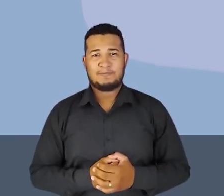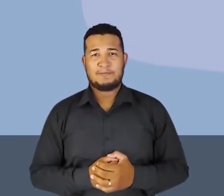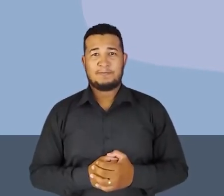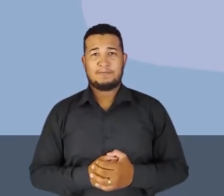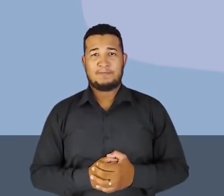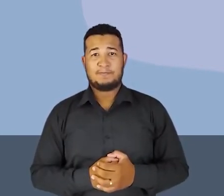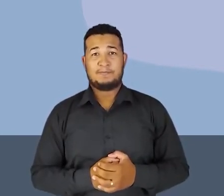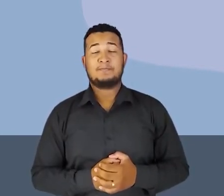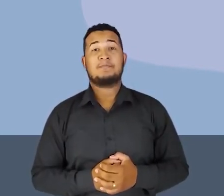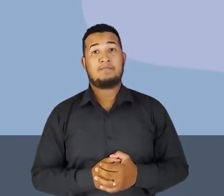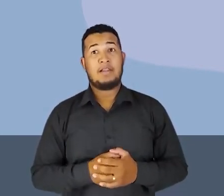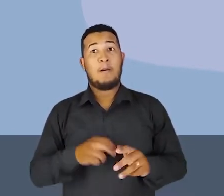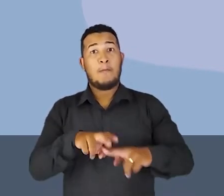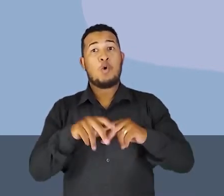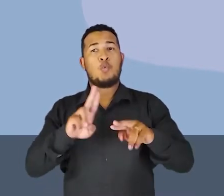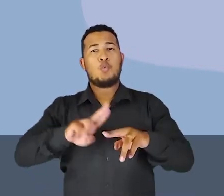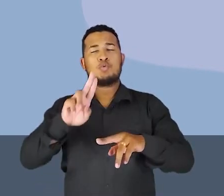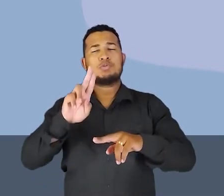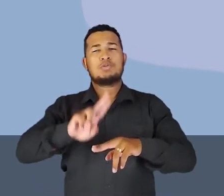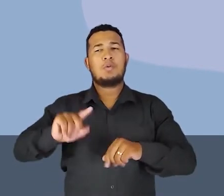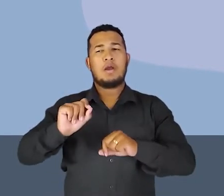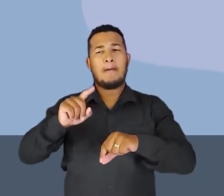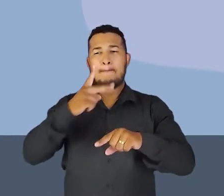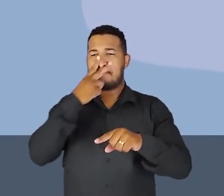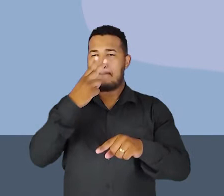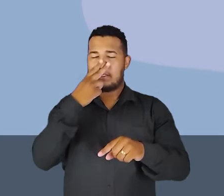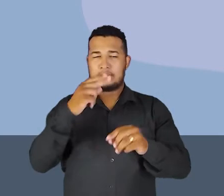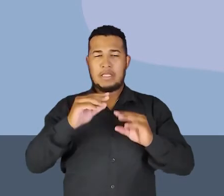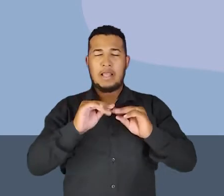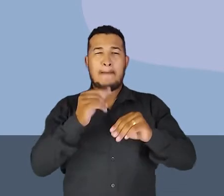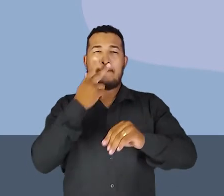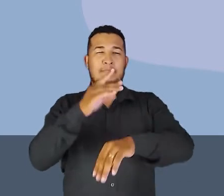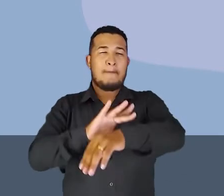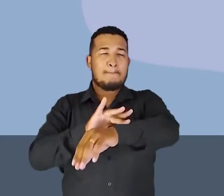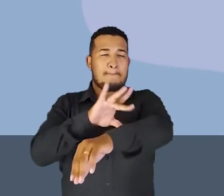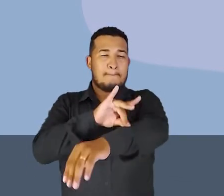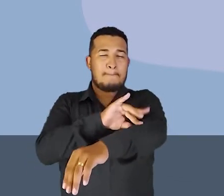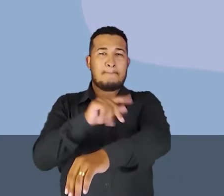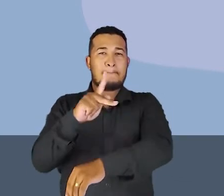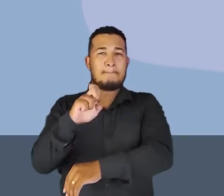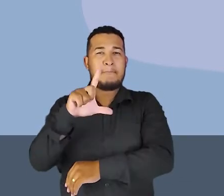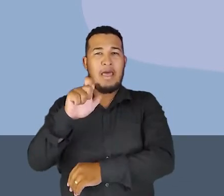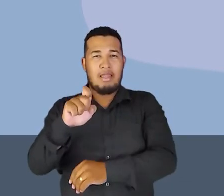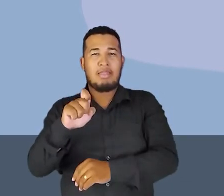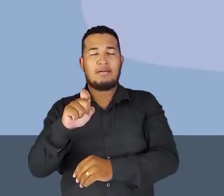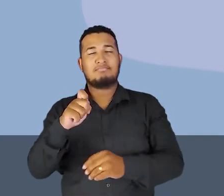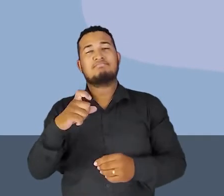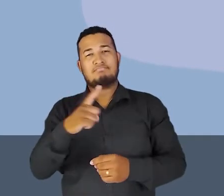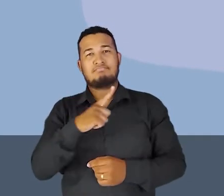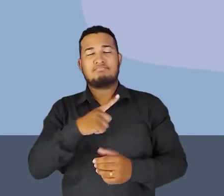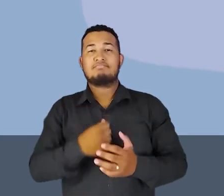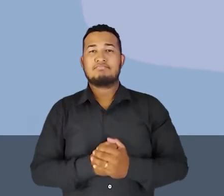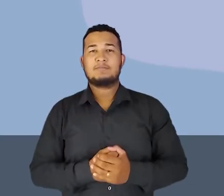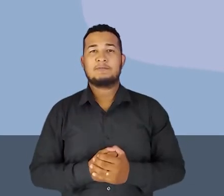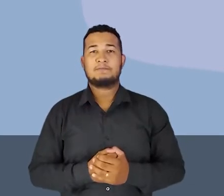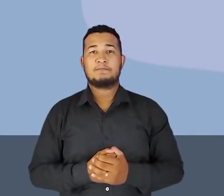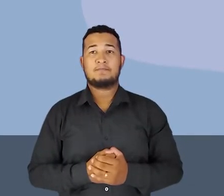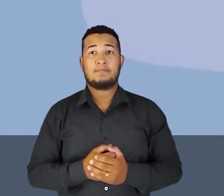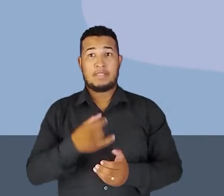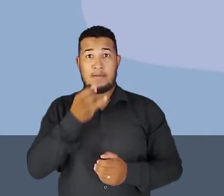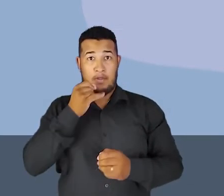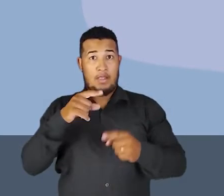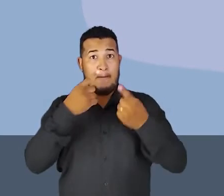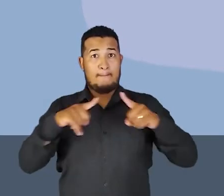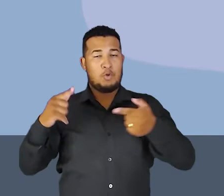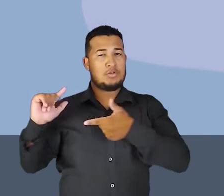Em membranas, as peles. Temos desde por exemplo, na música